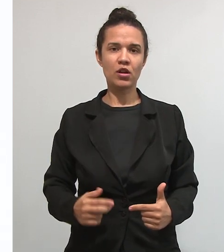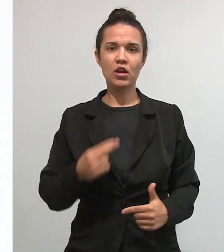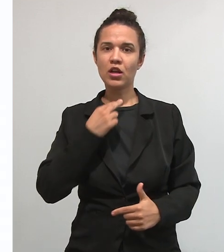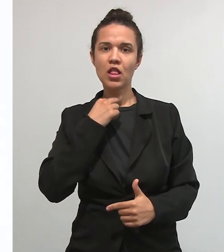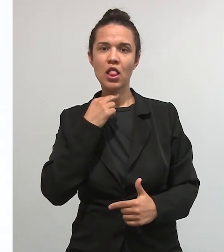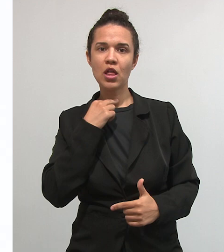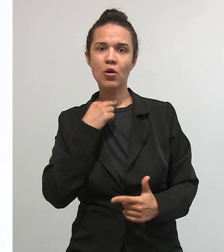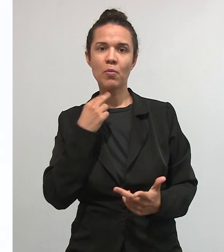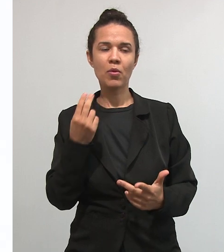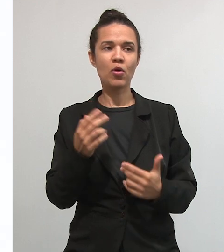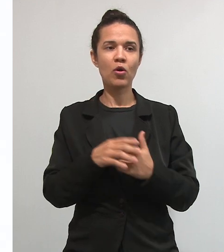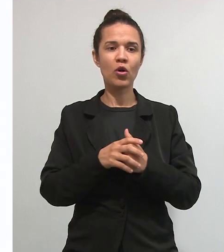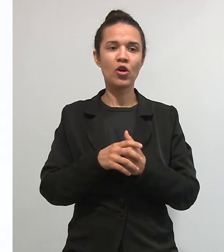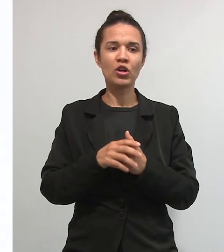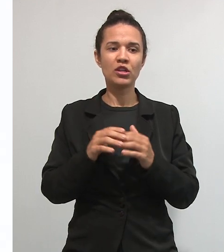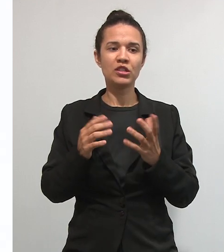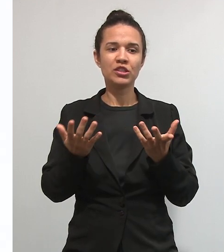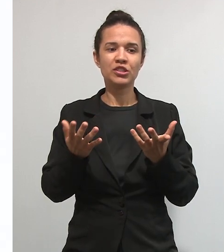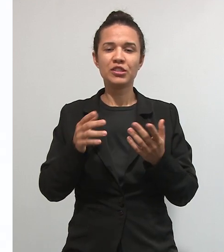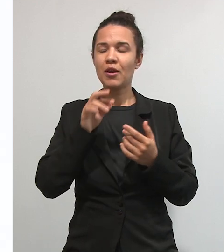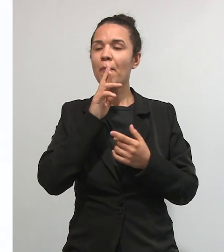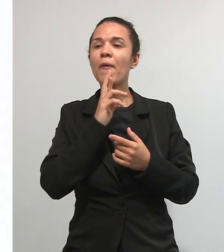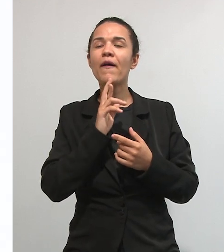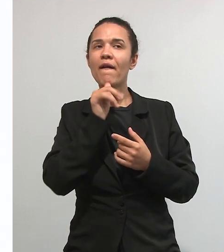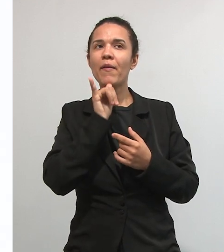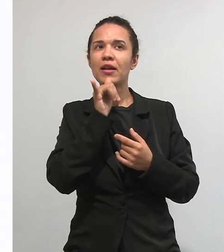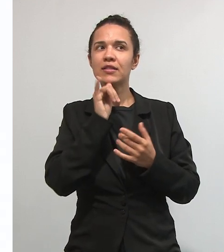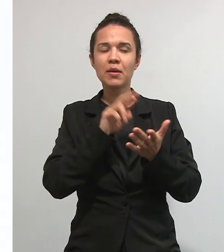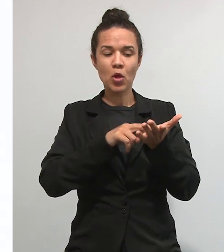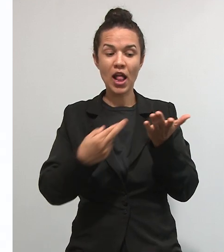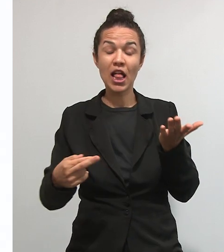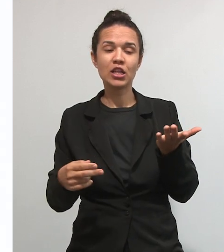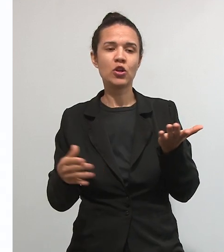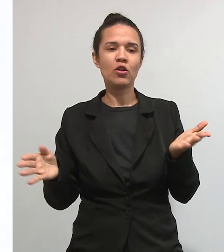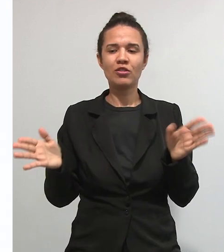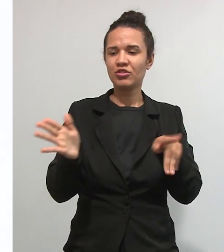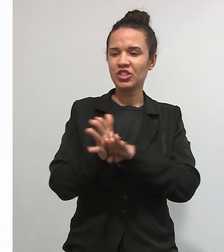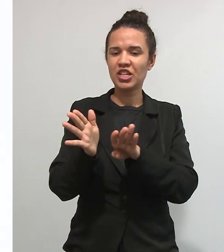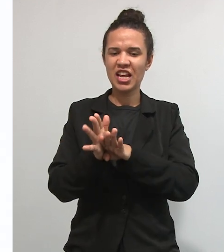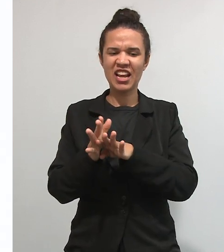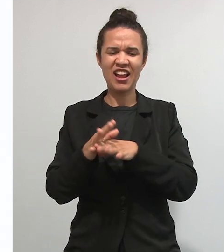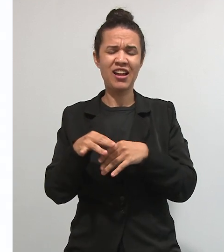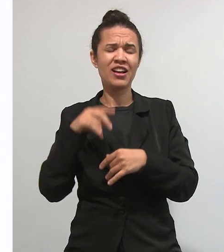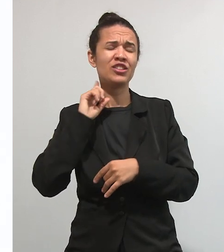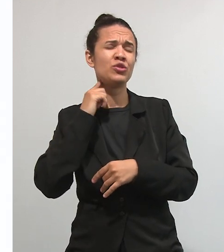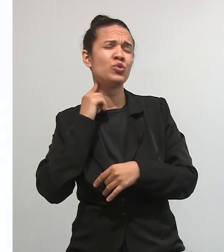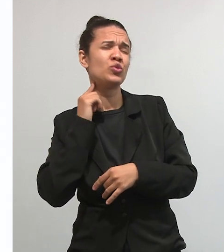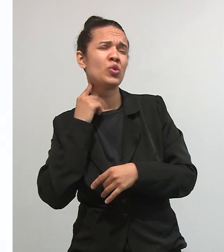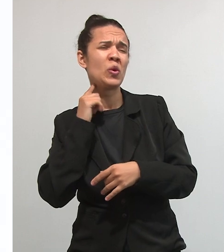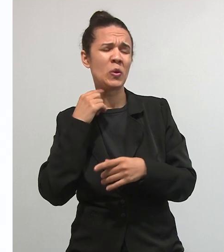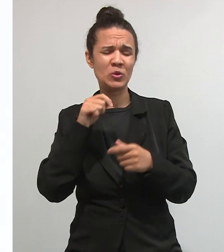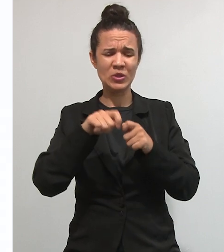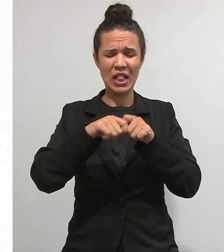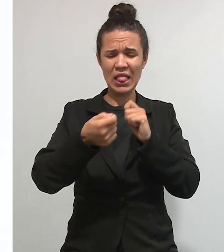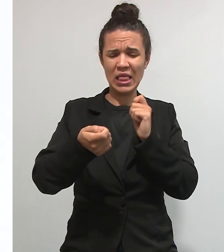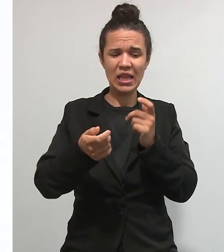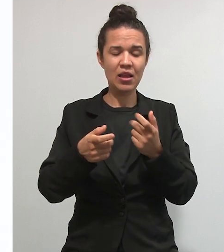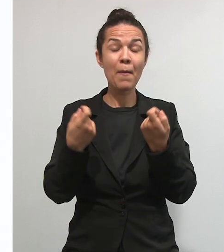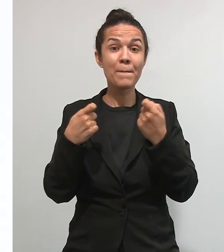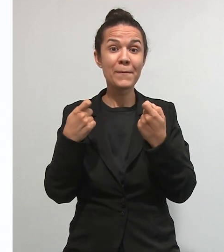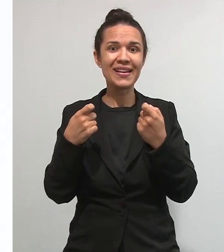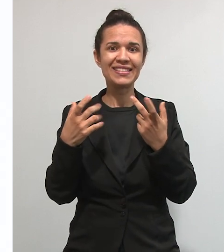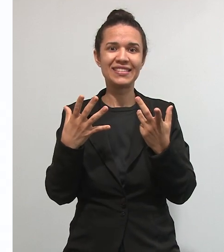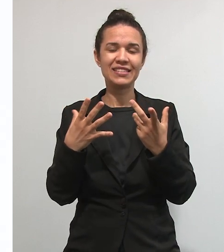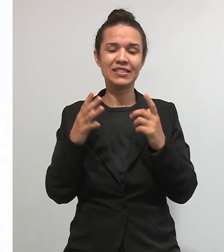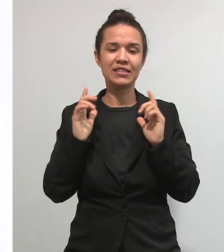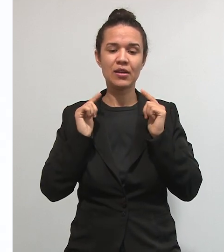Vai chegar com o relatório todo rasurado, não é isso? Ou rasgado. Não, tem que ser, a informação ela